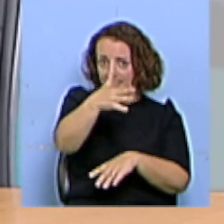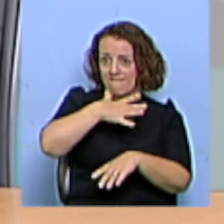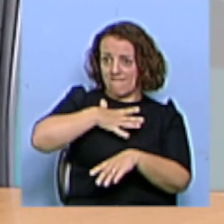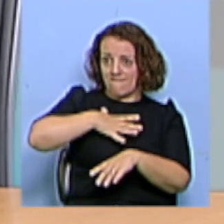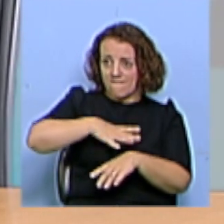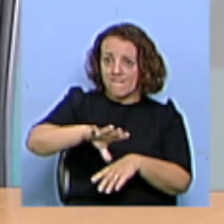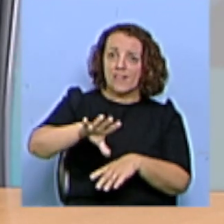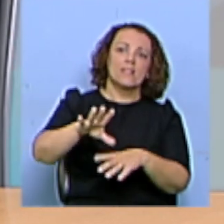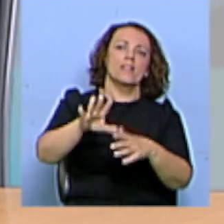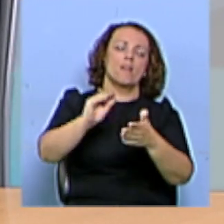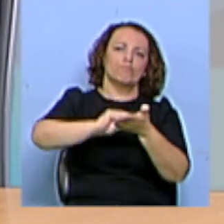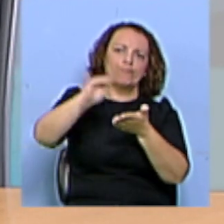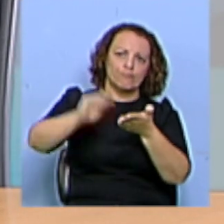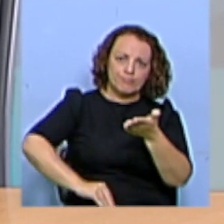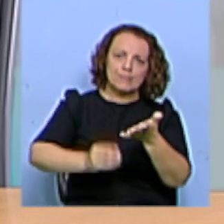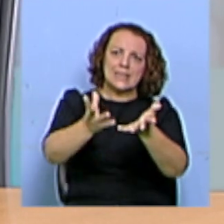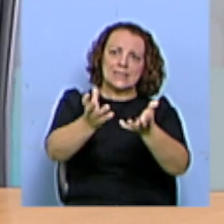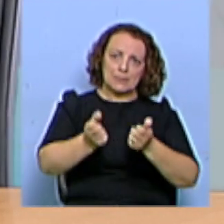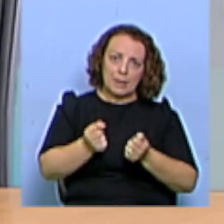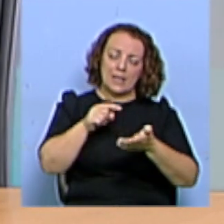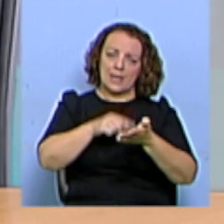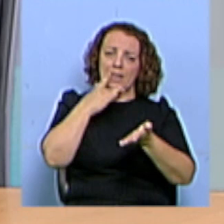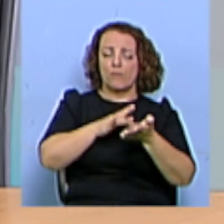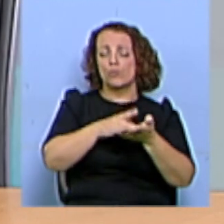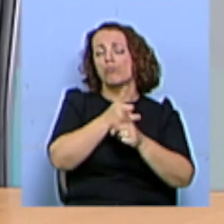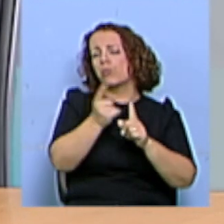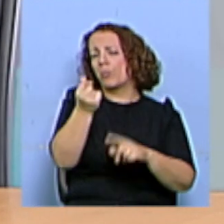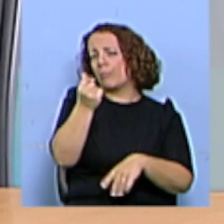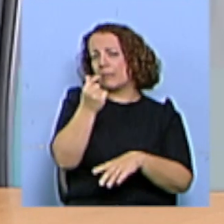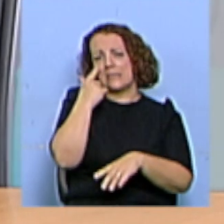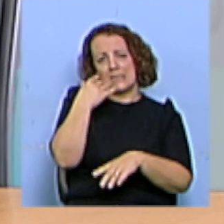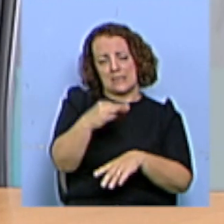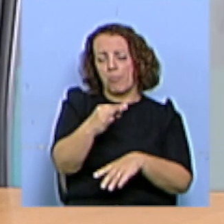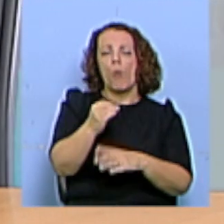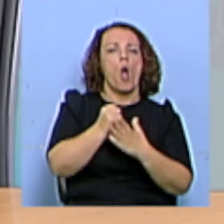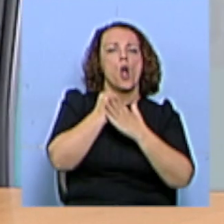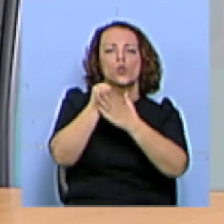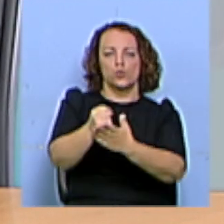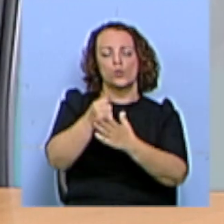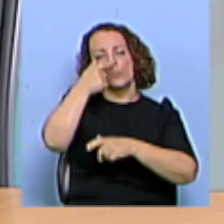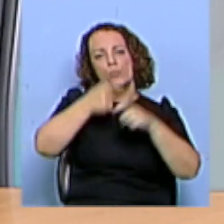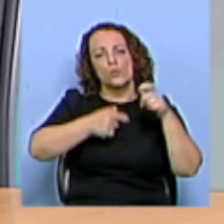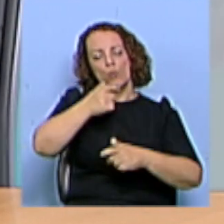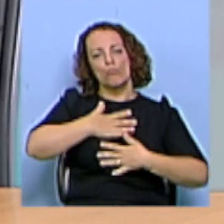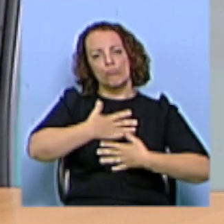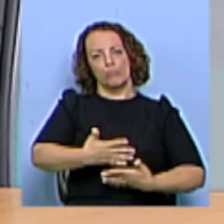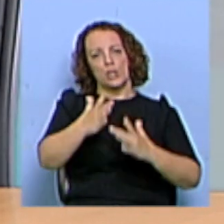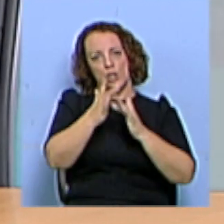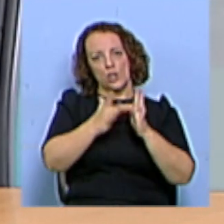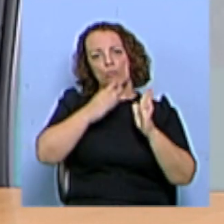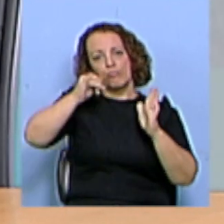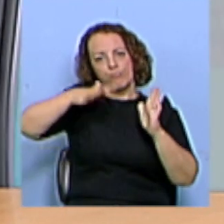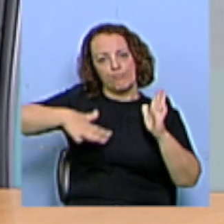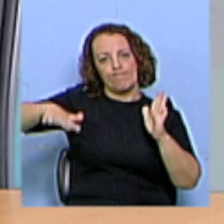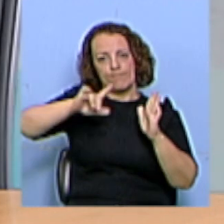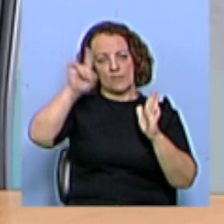assinante, porque de facto é um preço muito simbólico, é uma ajuda aos cristãos da Terra Santa e é, acima de tudo, também uma forma cultural. Ou